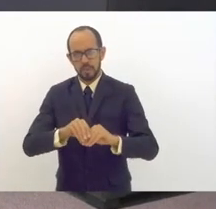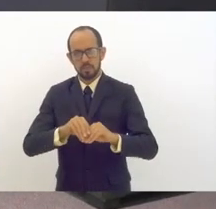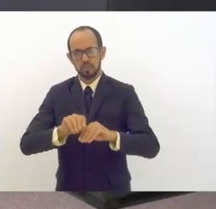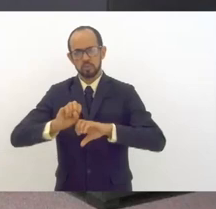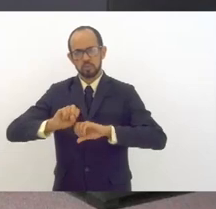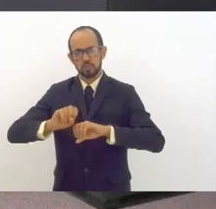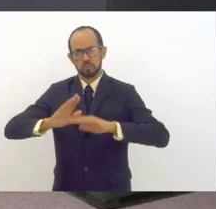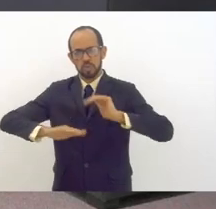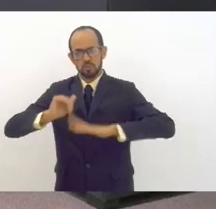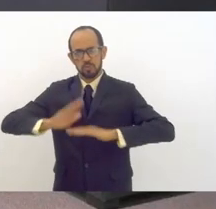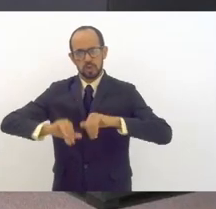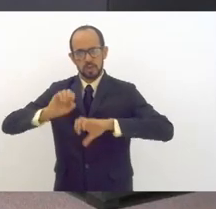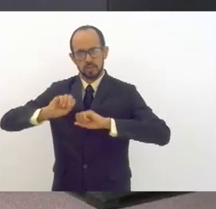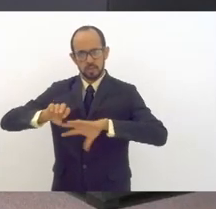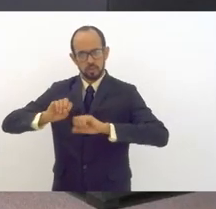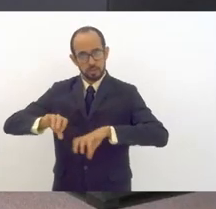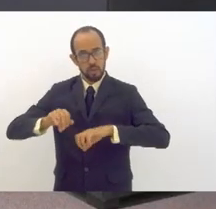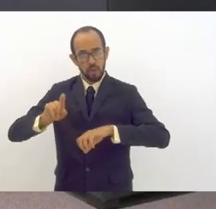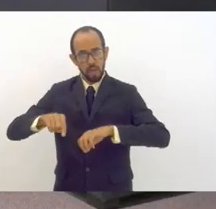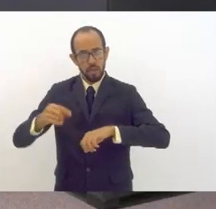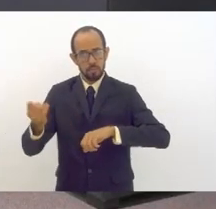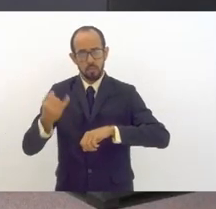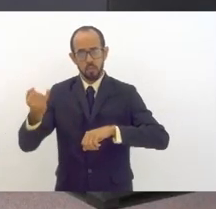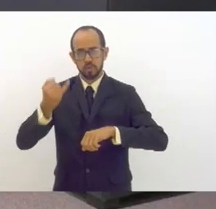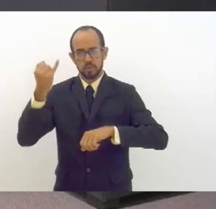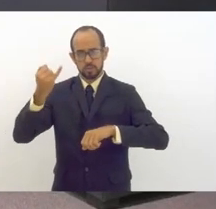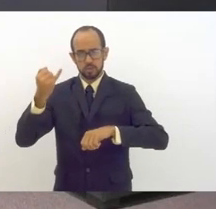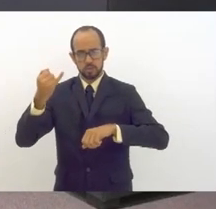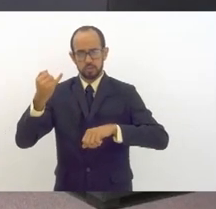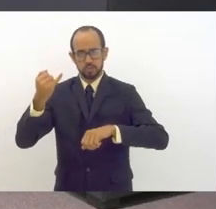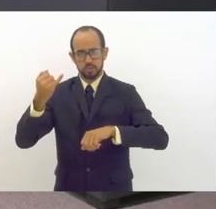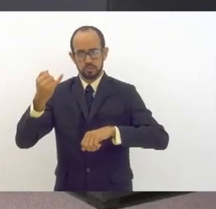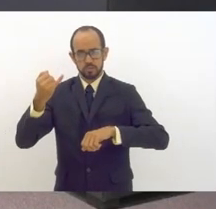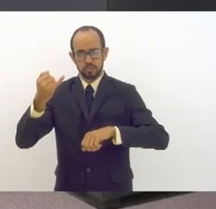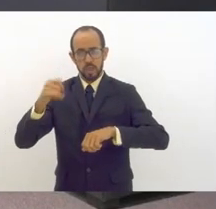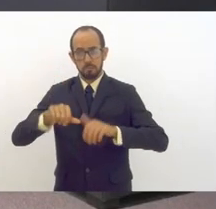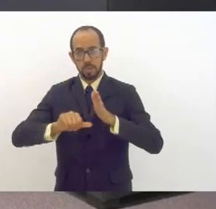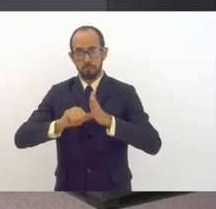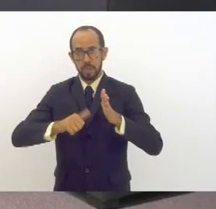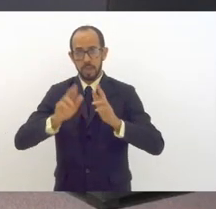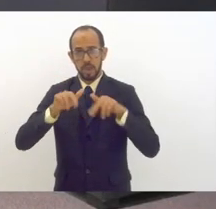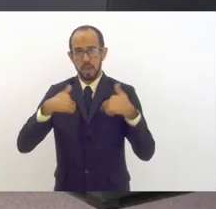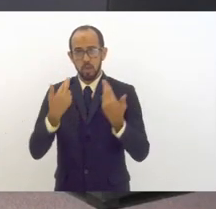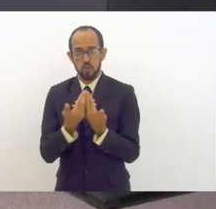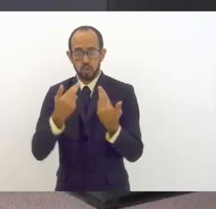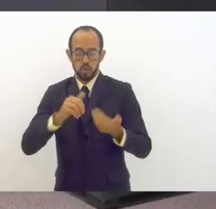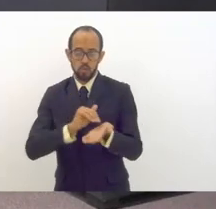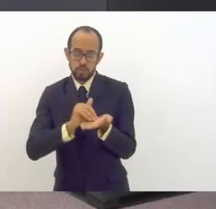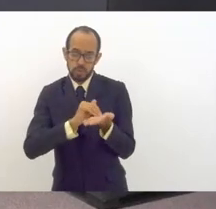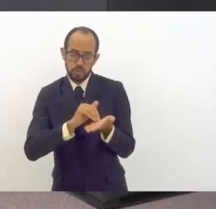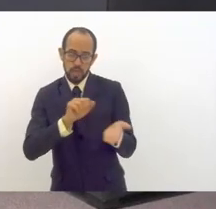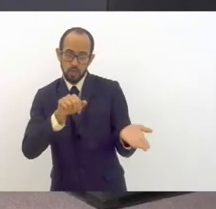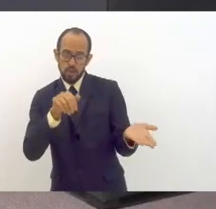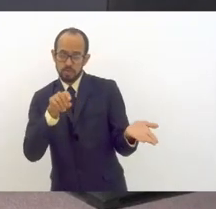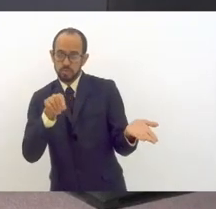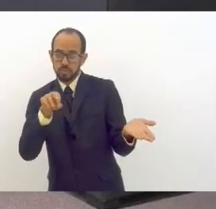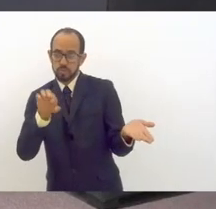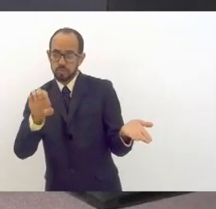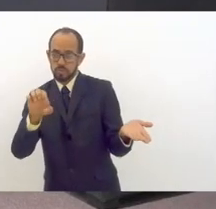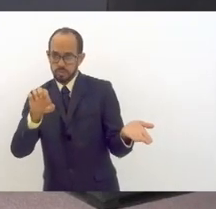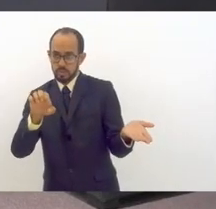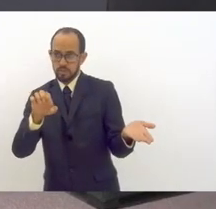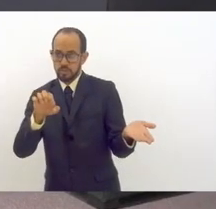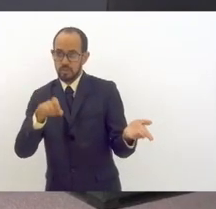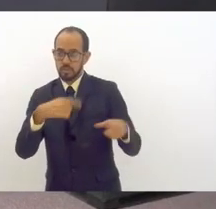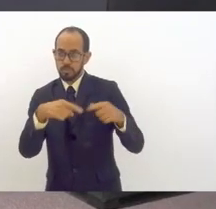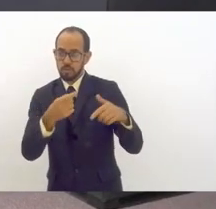muito importante. Eu quero reiterar essa questão. A primeira reunião que eu fiz com o secretário Alexandre Valle, no primeiro dia após ele